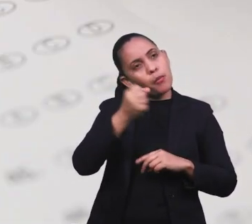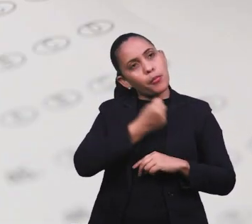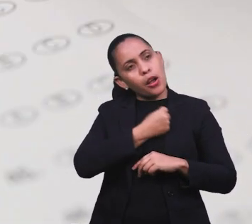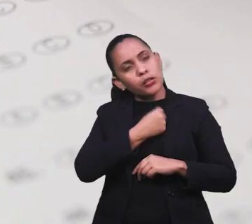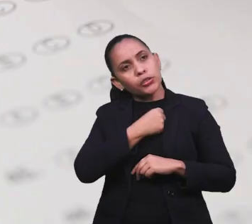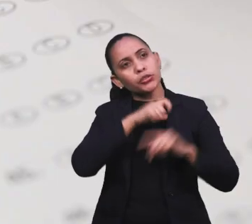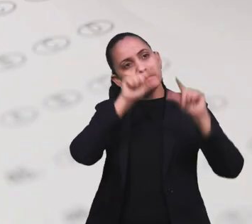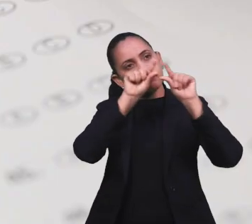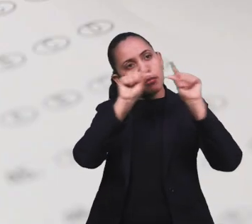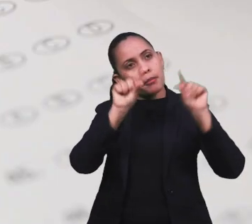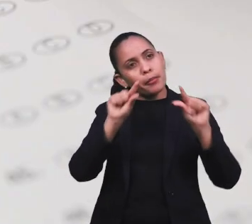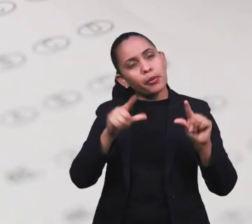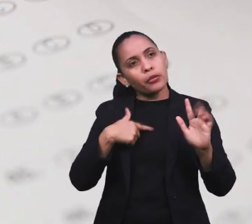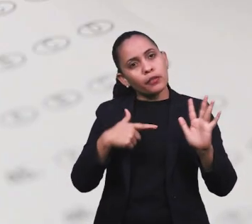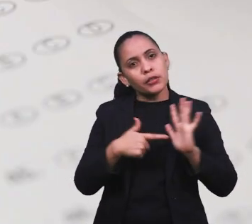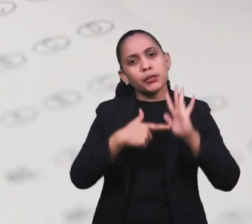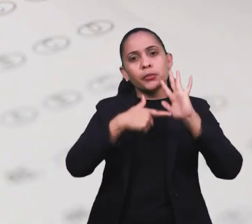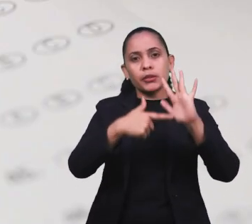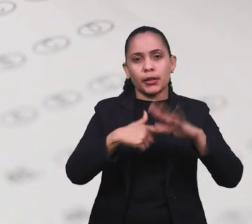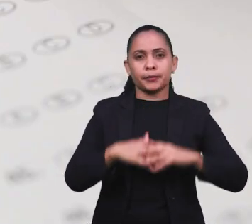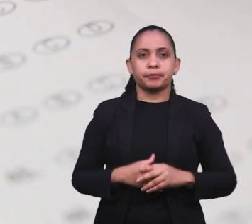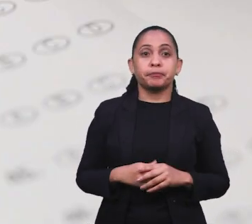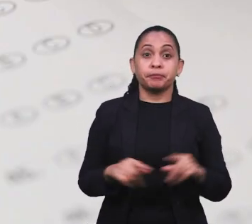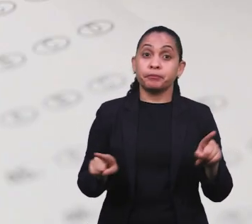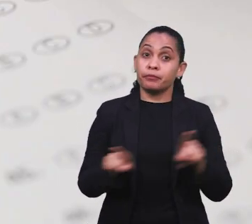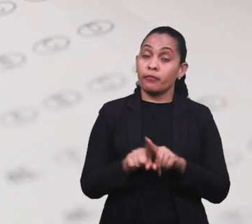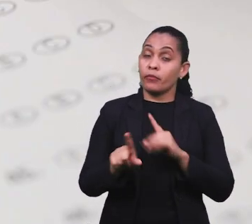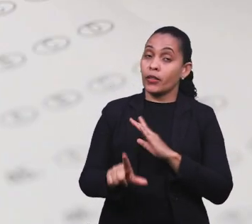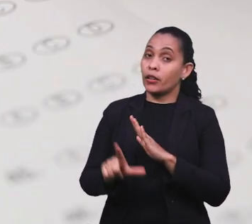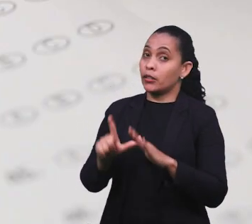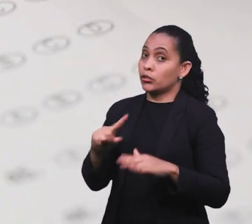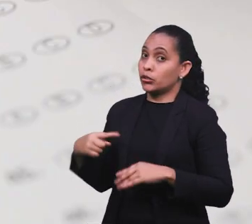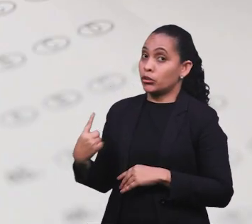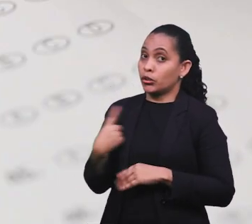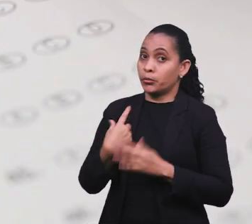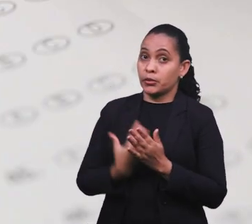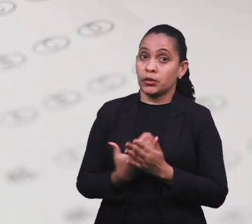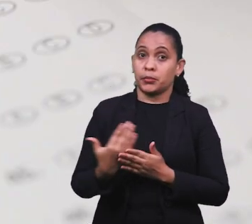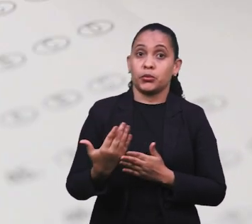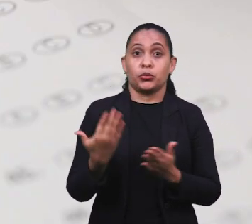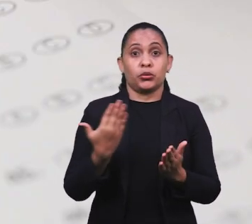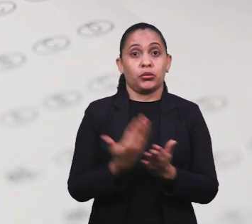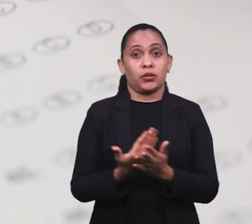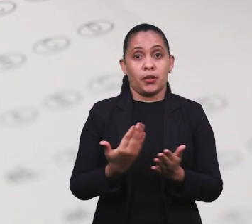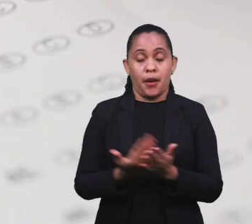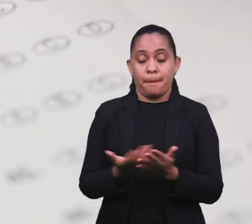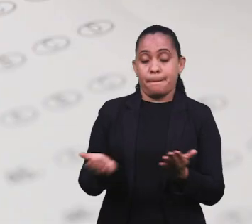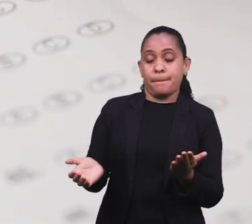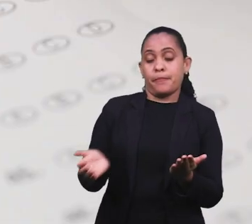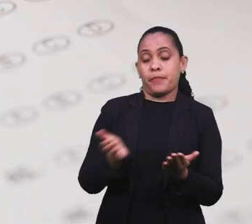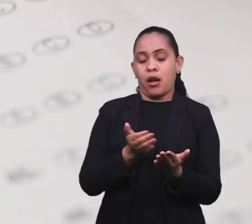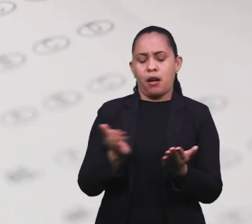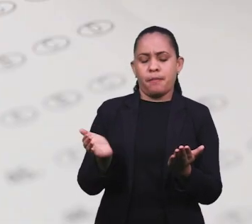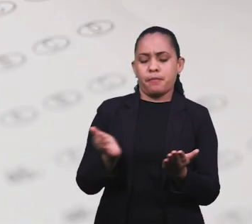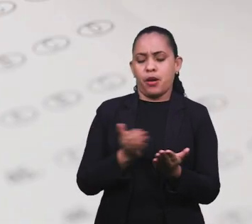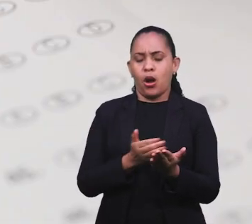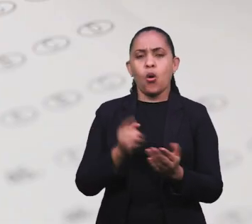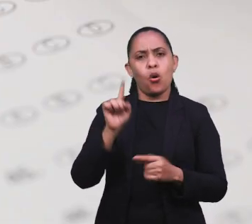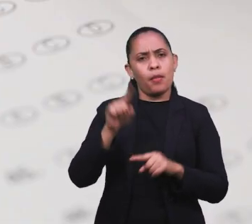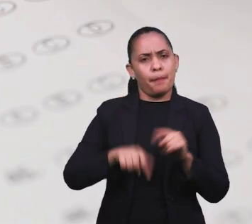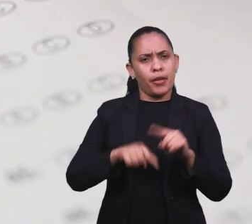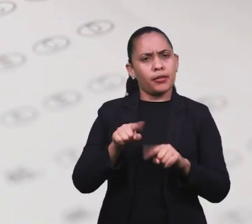do capítulo o que vai ser abordado, tá certo? Então, antes mesmo de começar a estudar, faça uma passagem